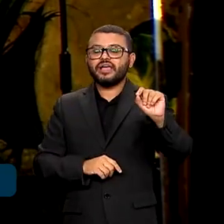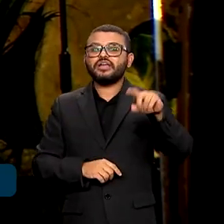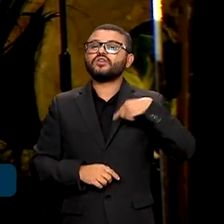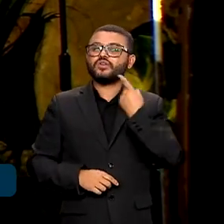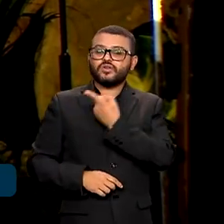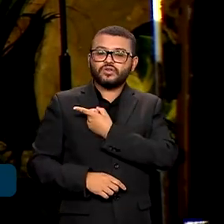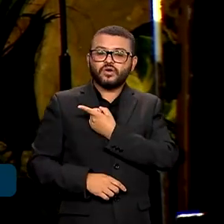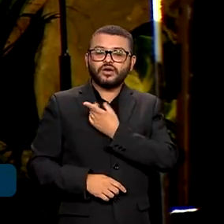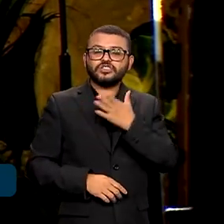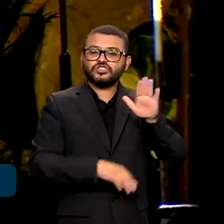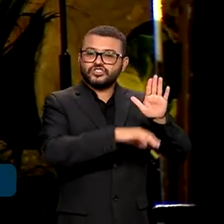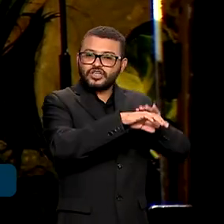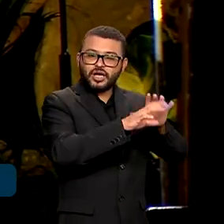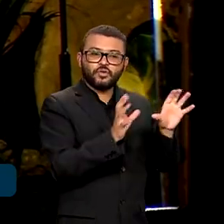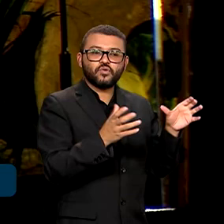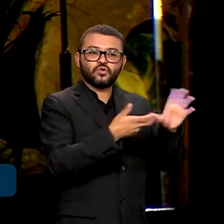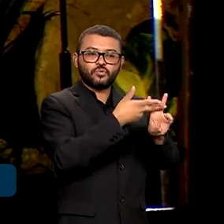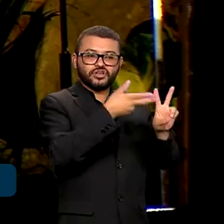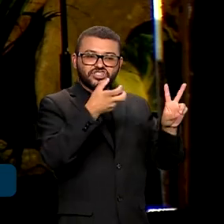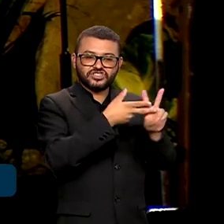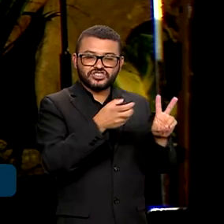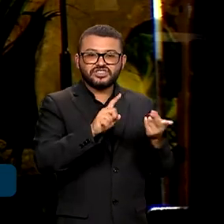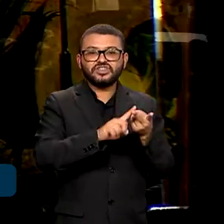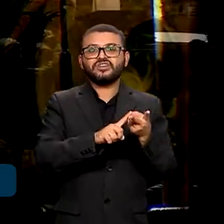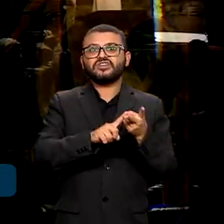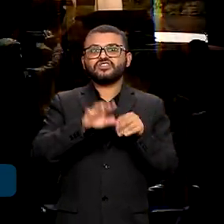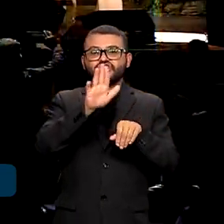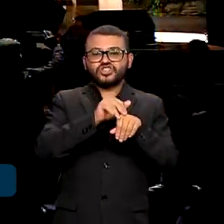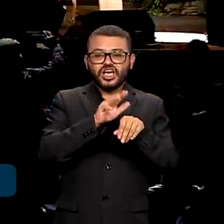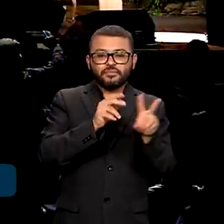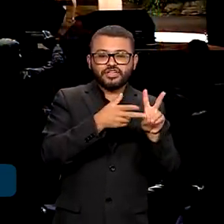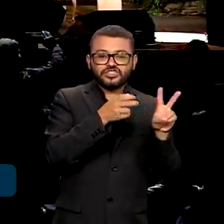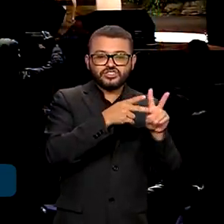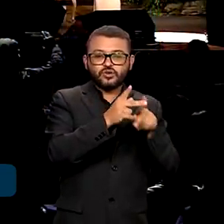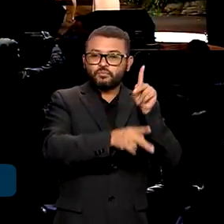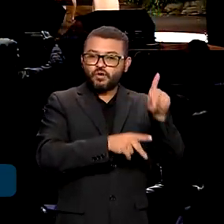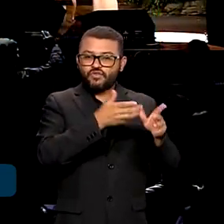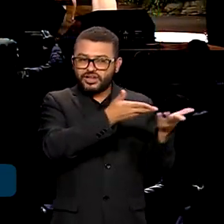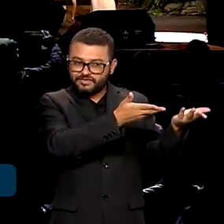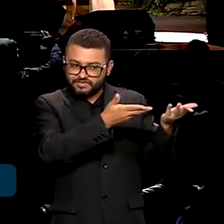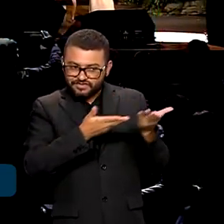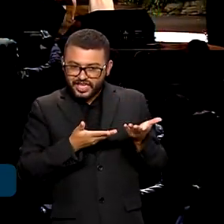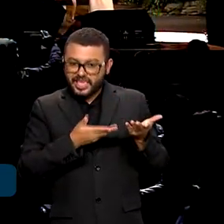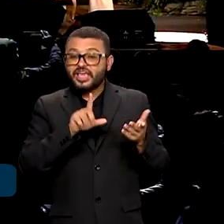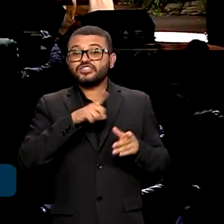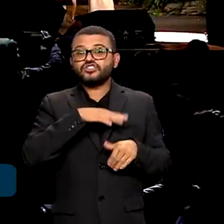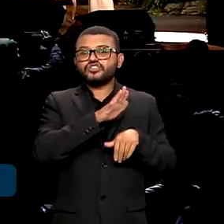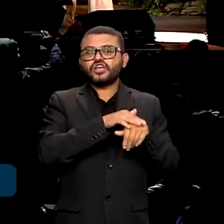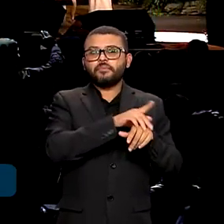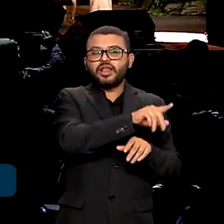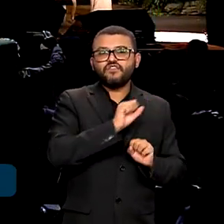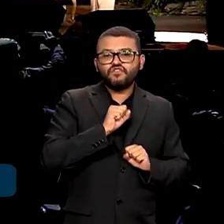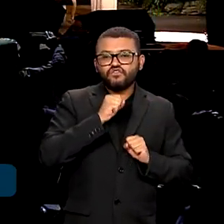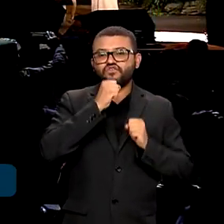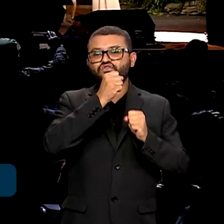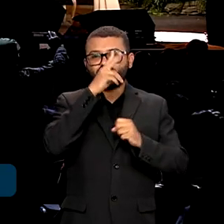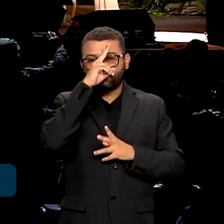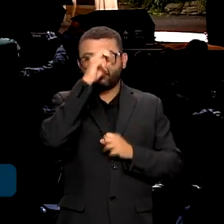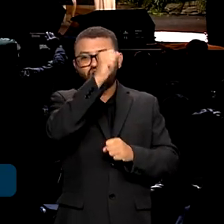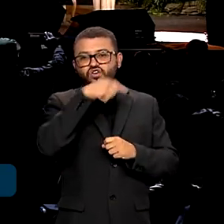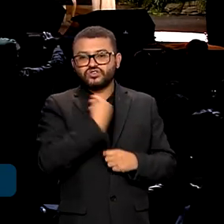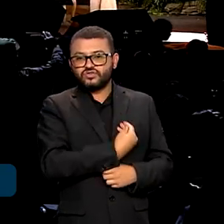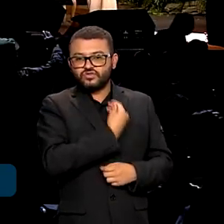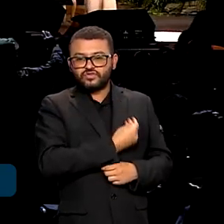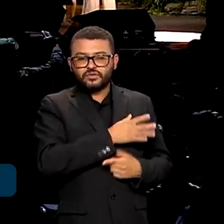gente chama os Kayapó. A gente chama o povo indígena. E eles vêm aqui com a sua força, a